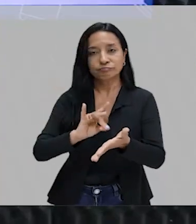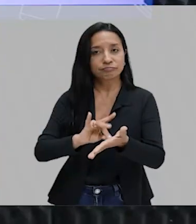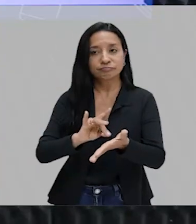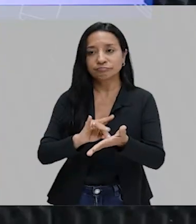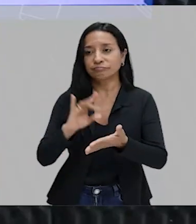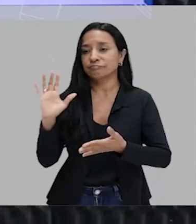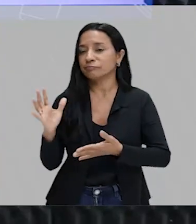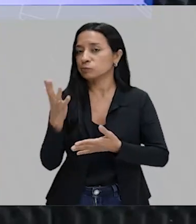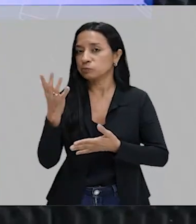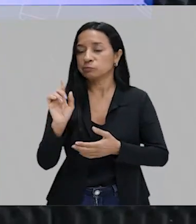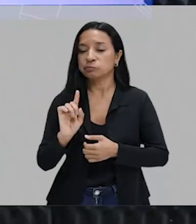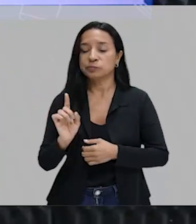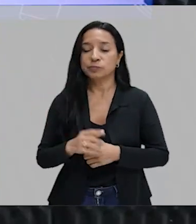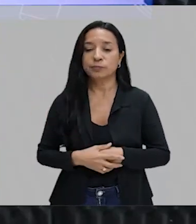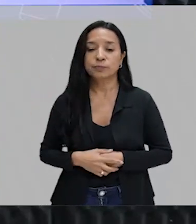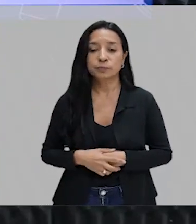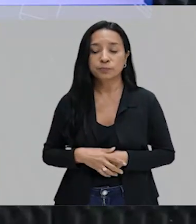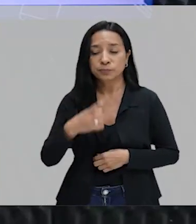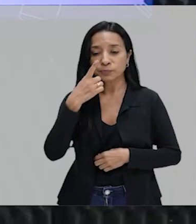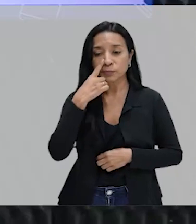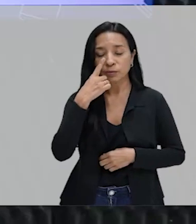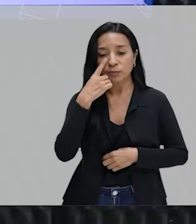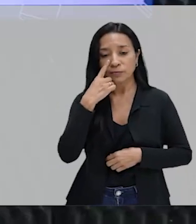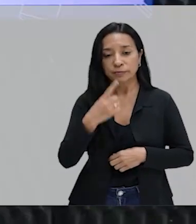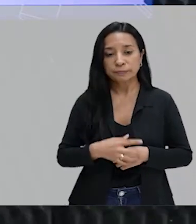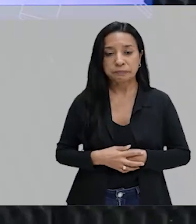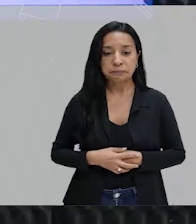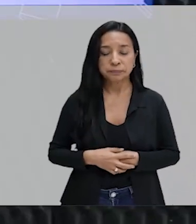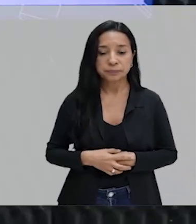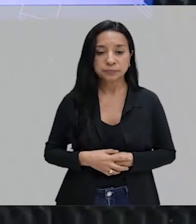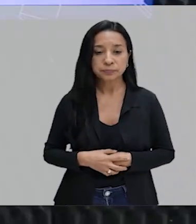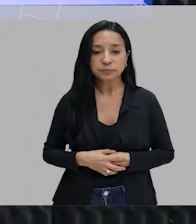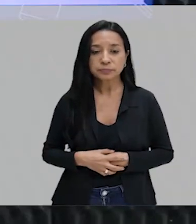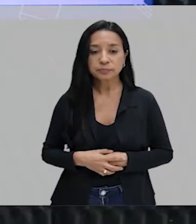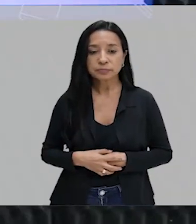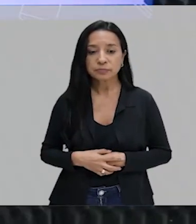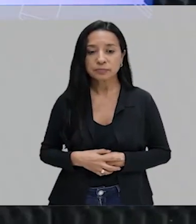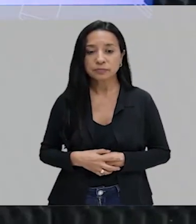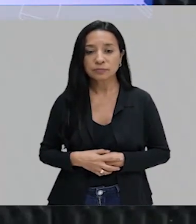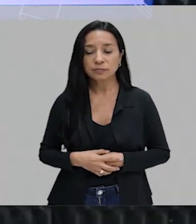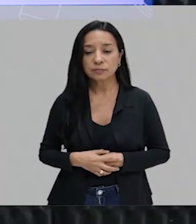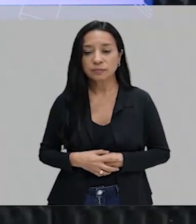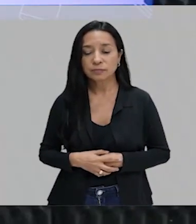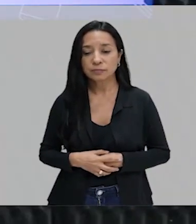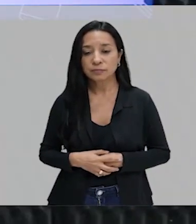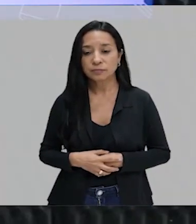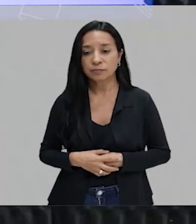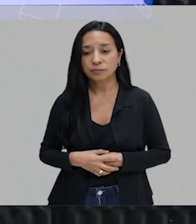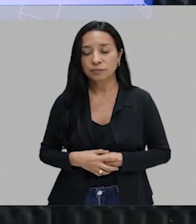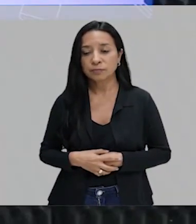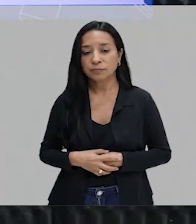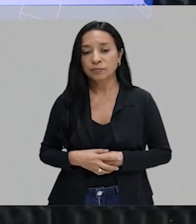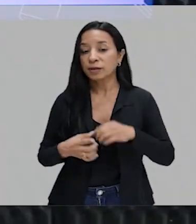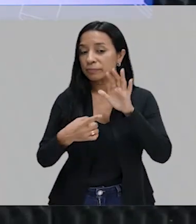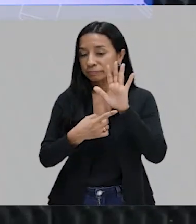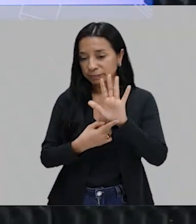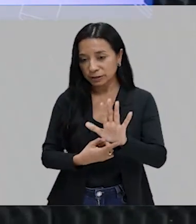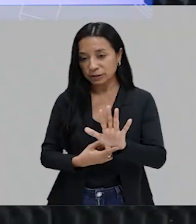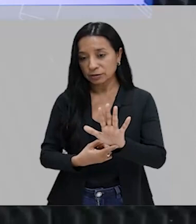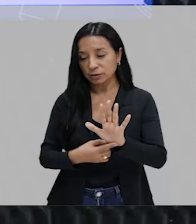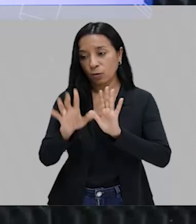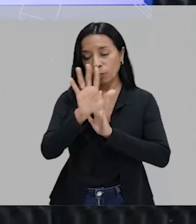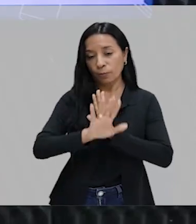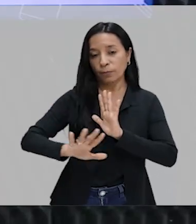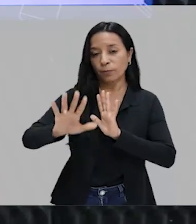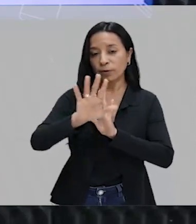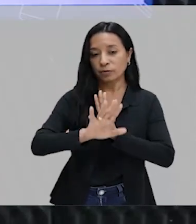da questão. O panorama estratégico do mundo pós-Guerra Fria apresenta o